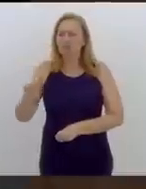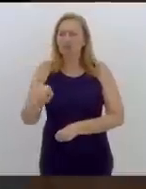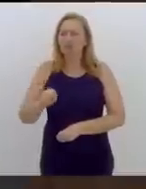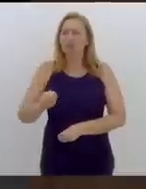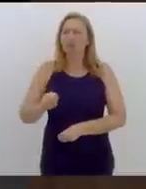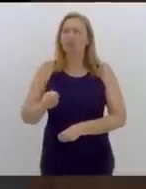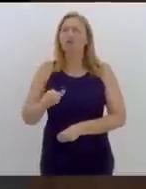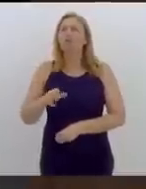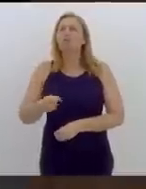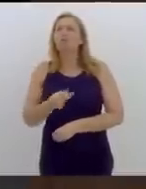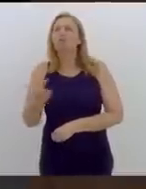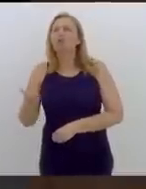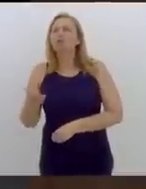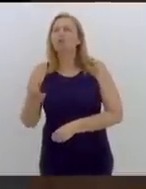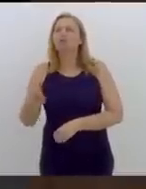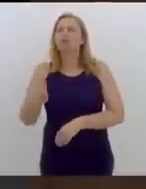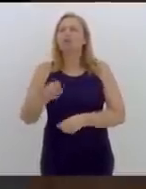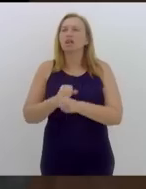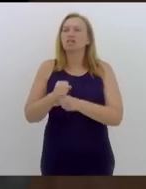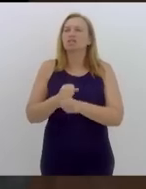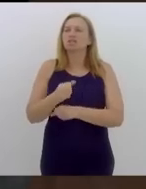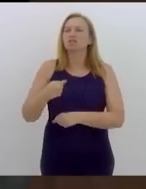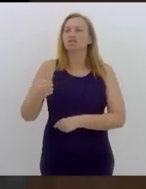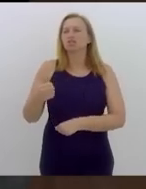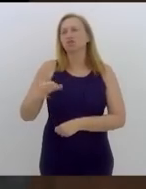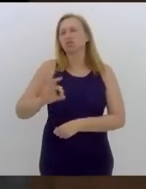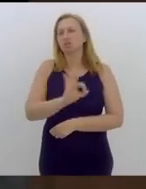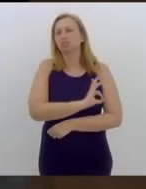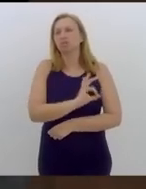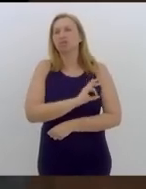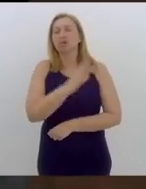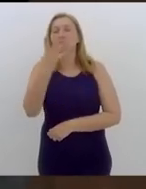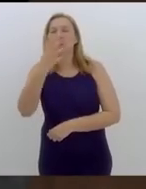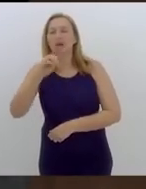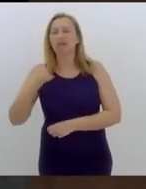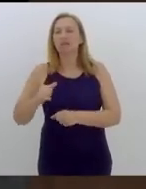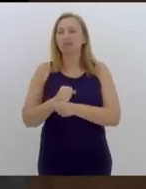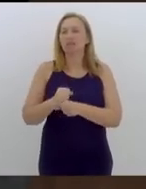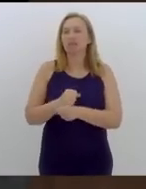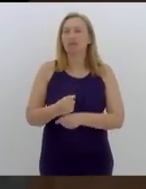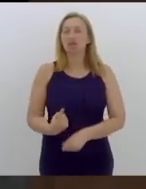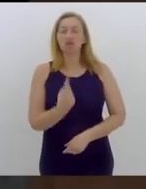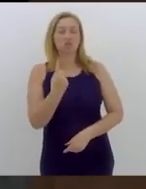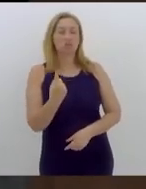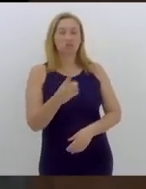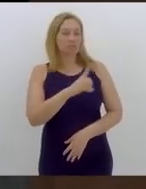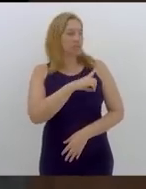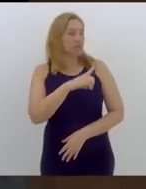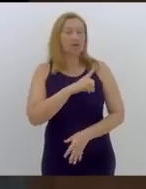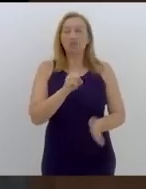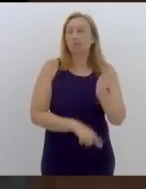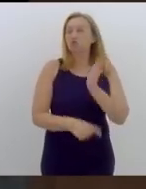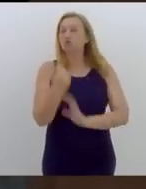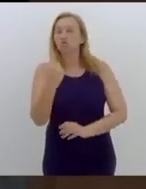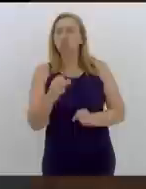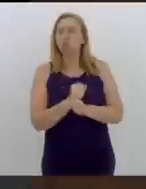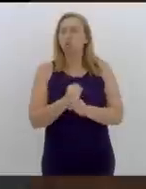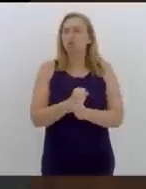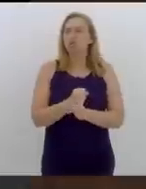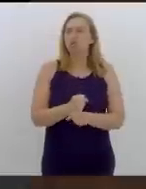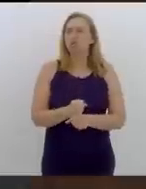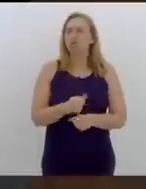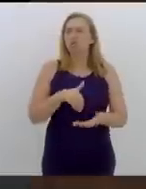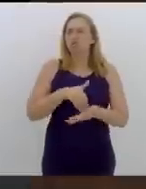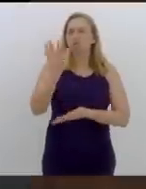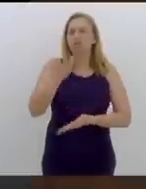quantos anos ele tinha de polícia 40 anos de polícia ele me deu 90 dias e uma delegada com menos de um ano com menos de